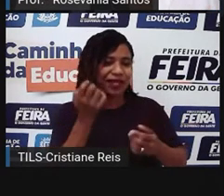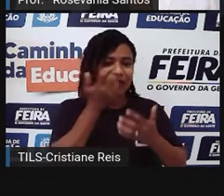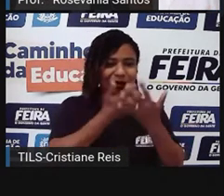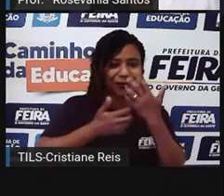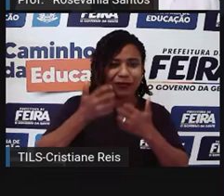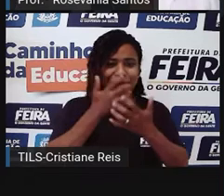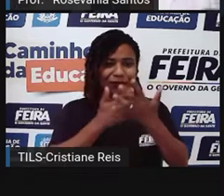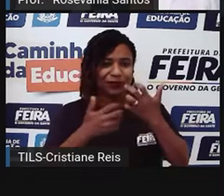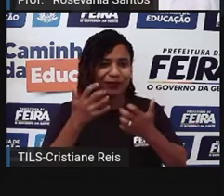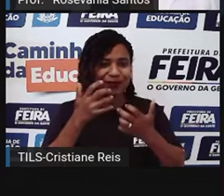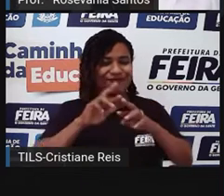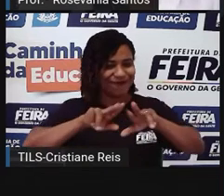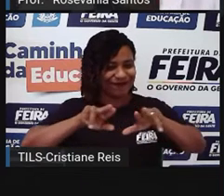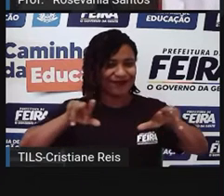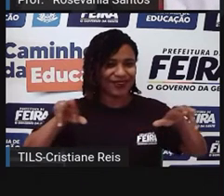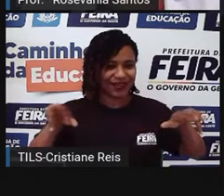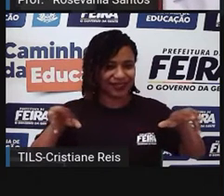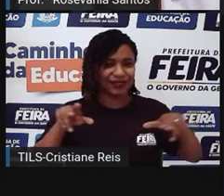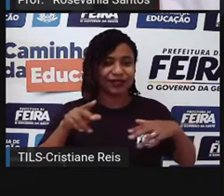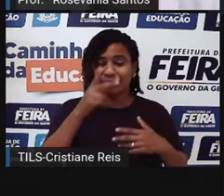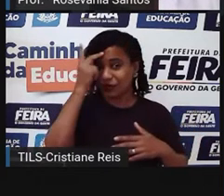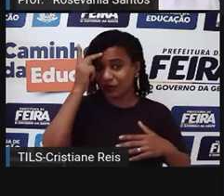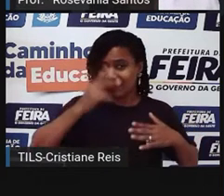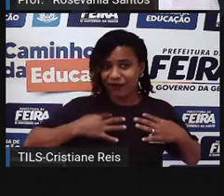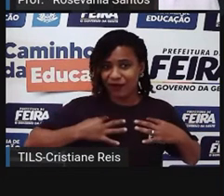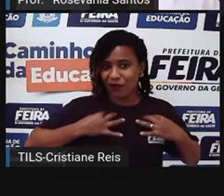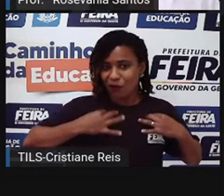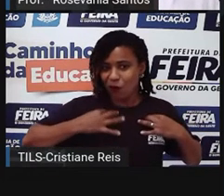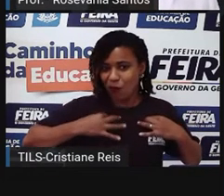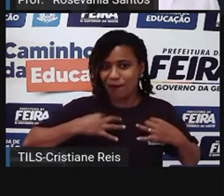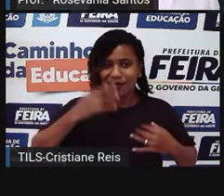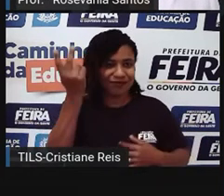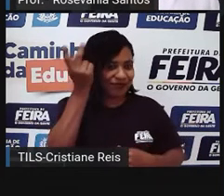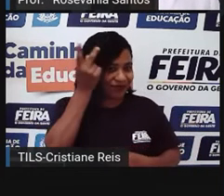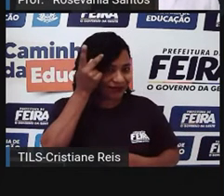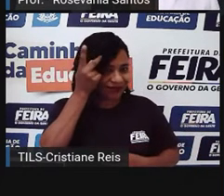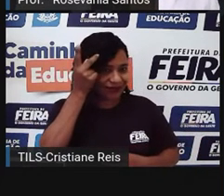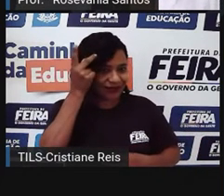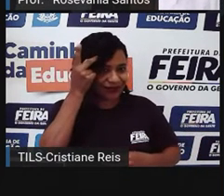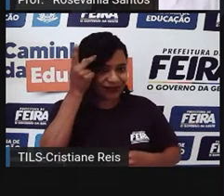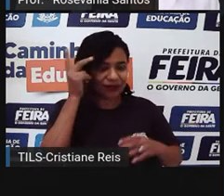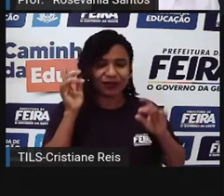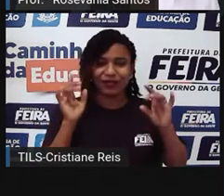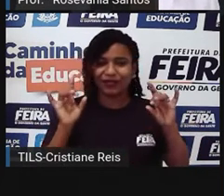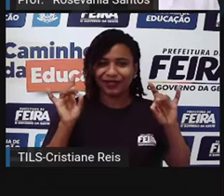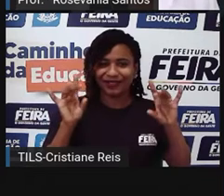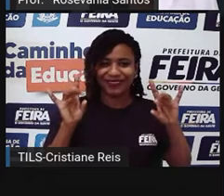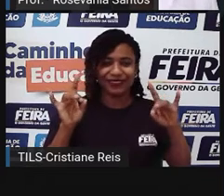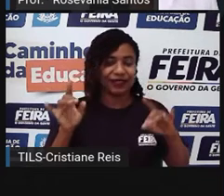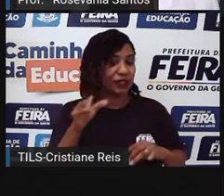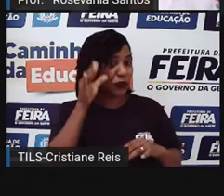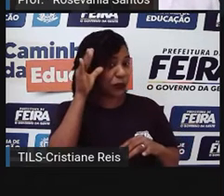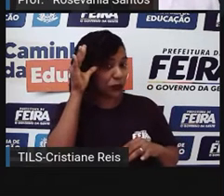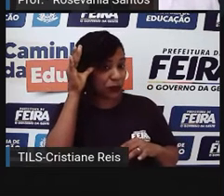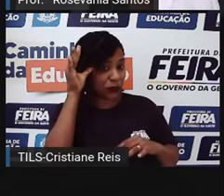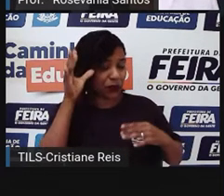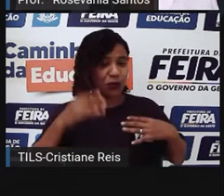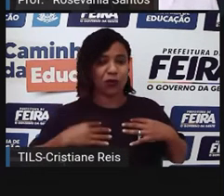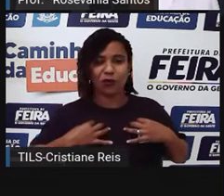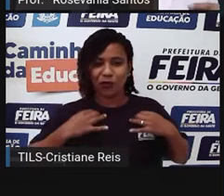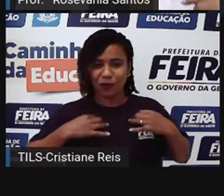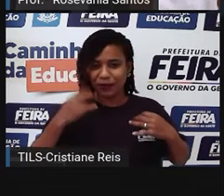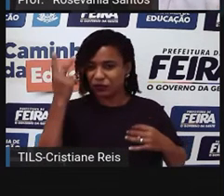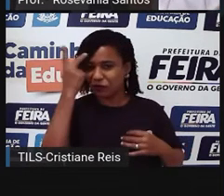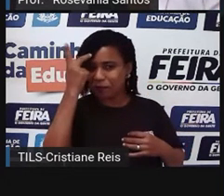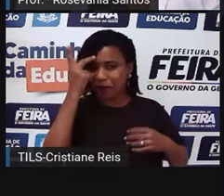da Coreia, só mesmo falava das roupas, né, que em São Paulo tem muita roupa, né, de que são os coreanos que comercializam. Mas essa